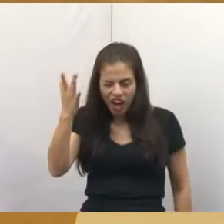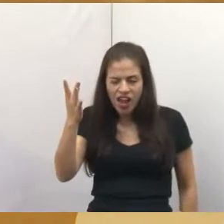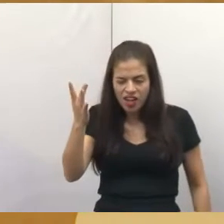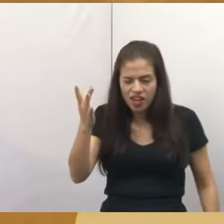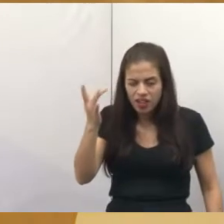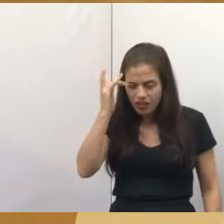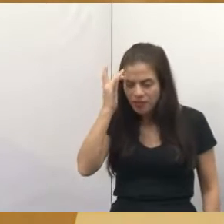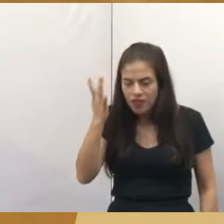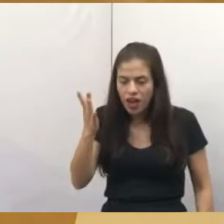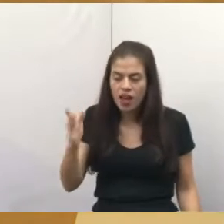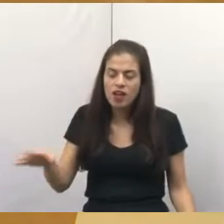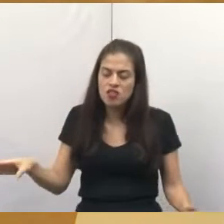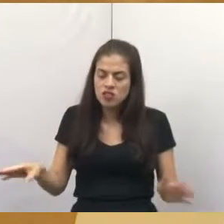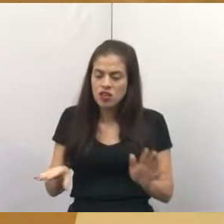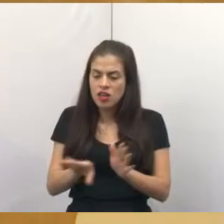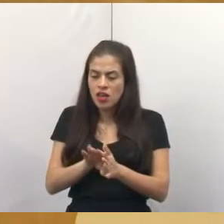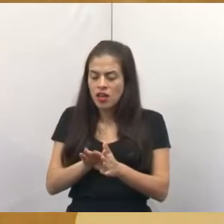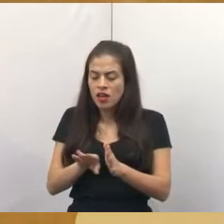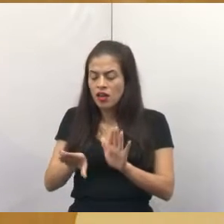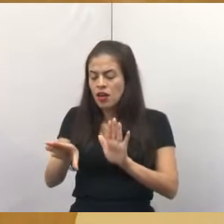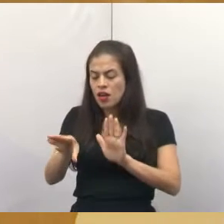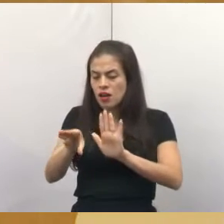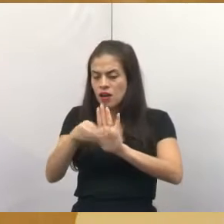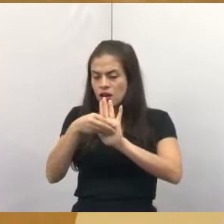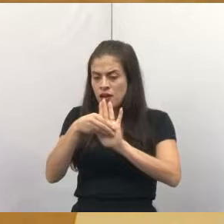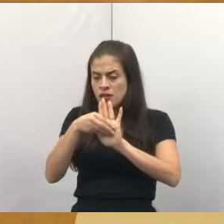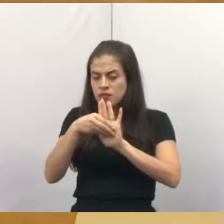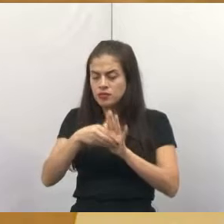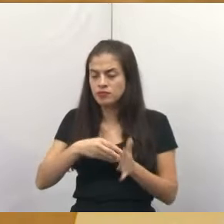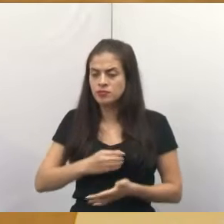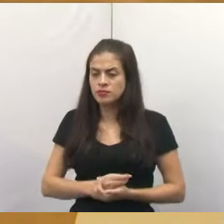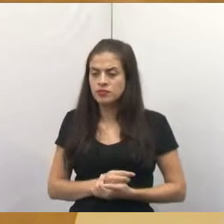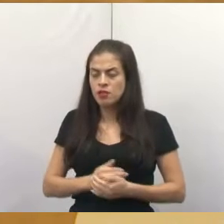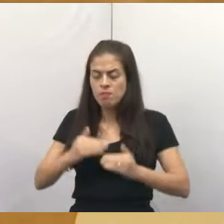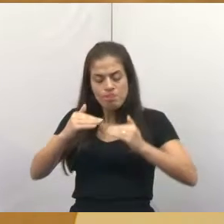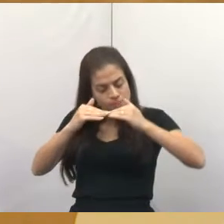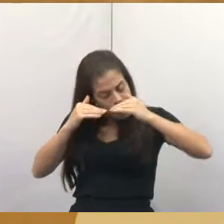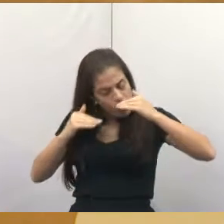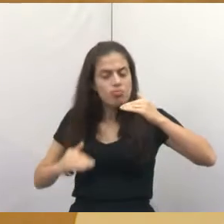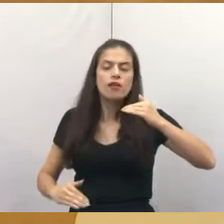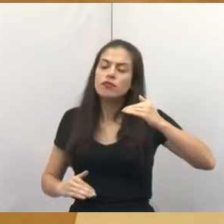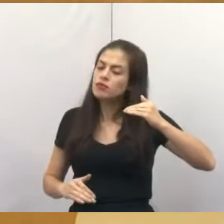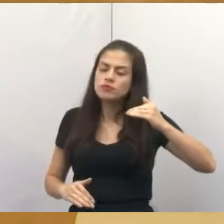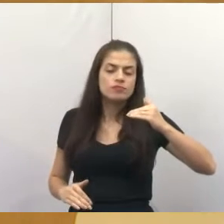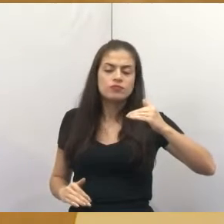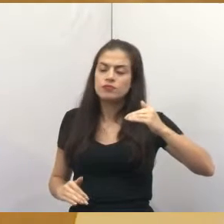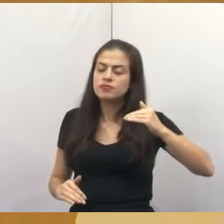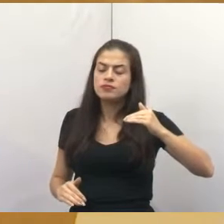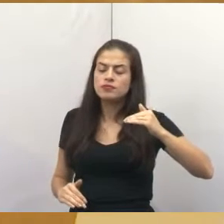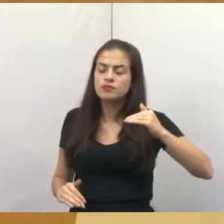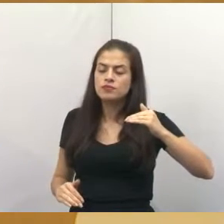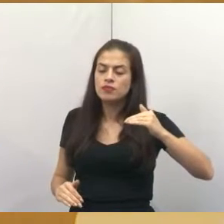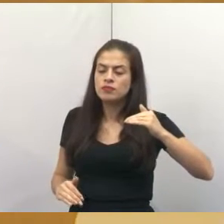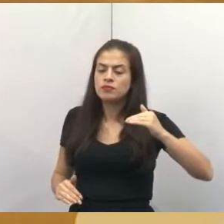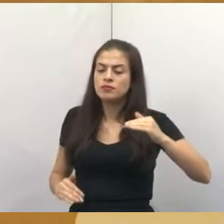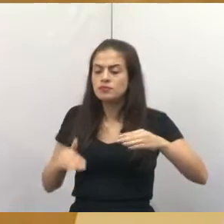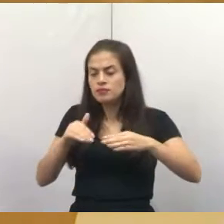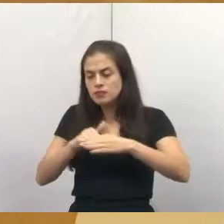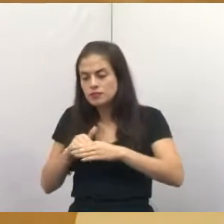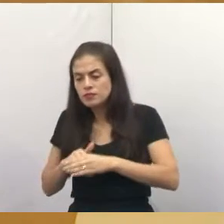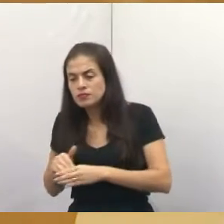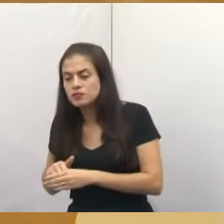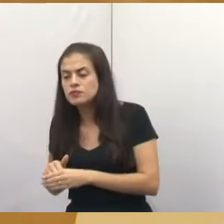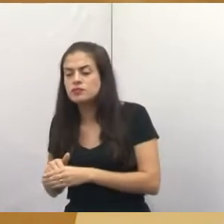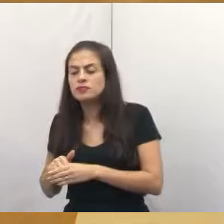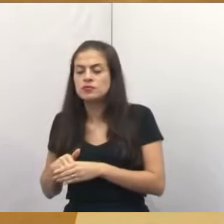colocar as emendas, né? Então, eu não concordo também com isso, não. Eu concordo que vota,